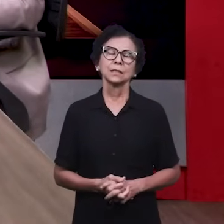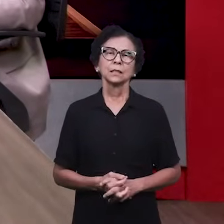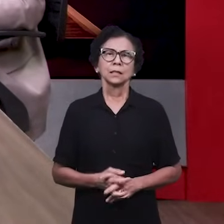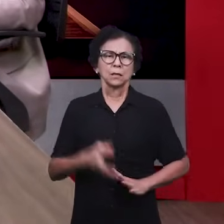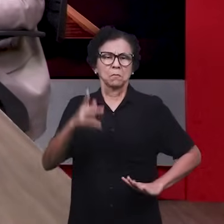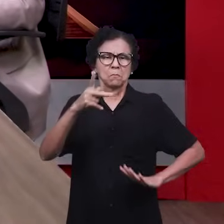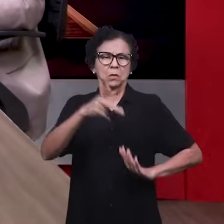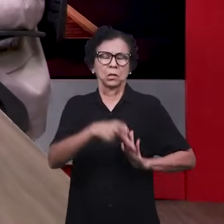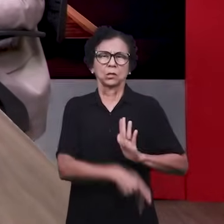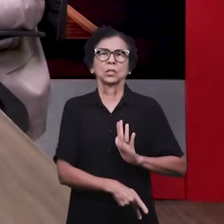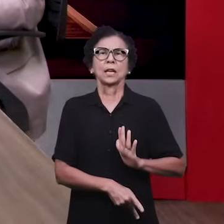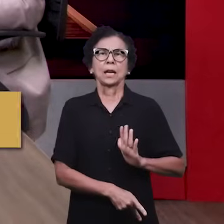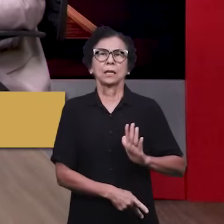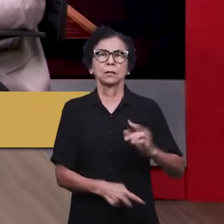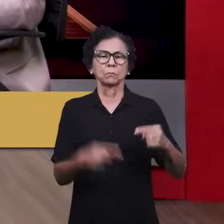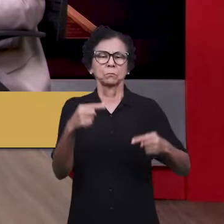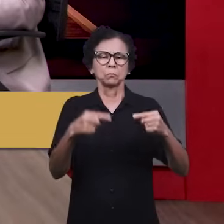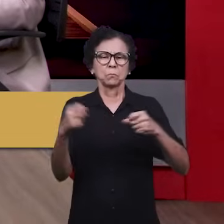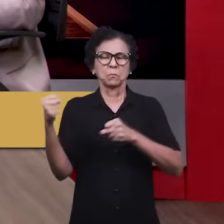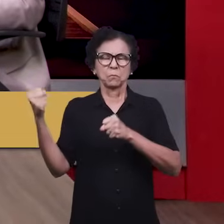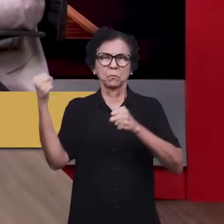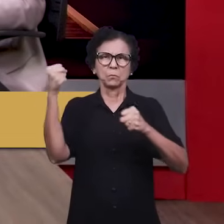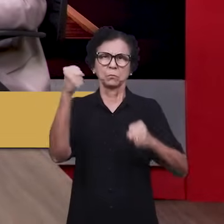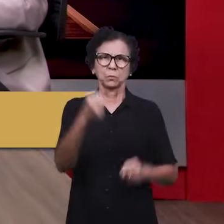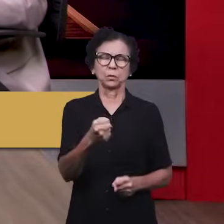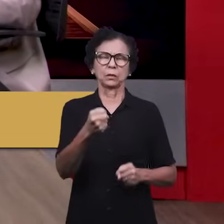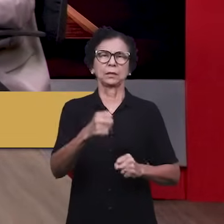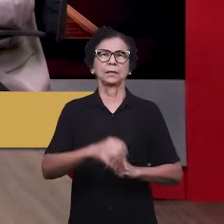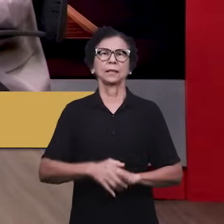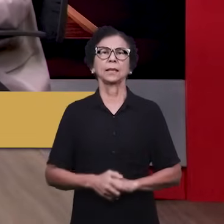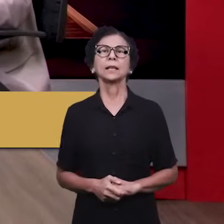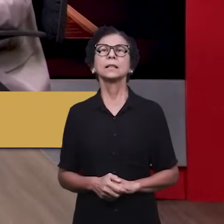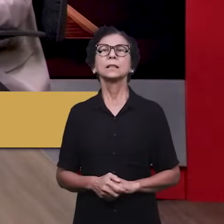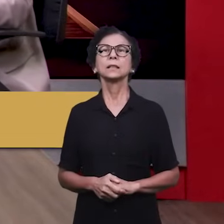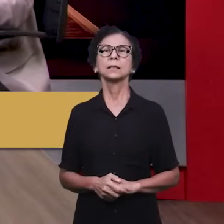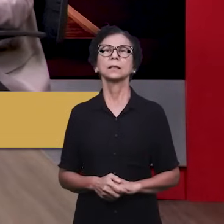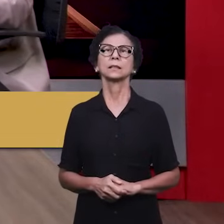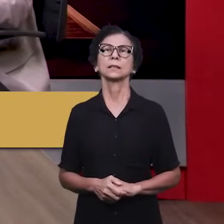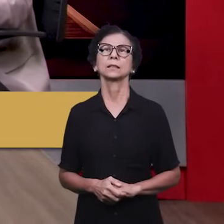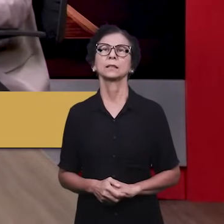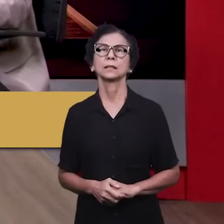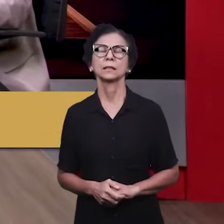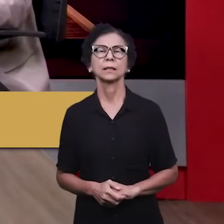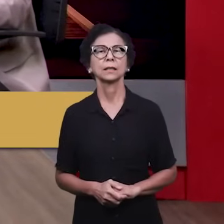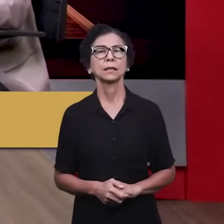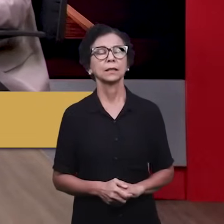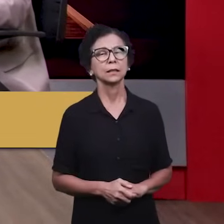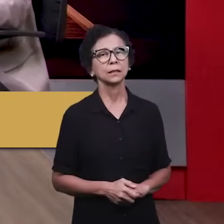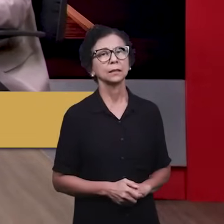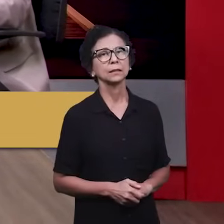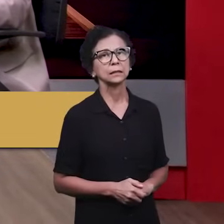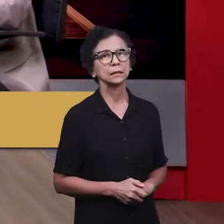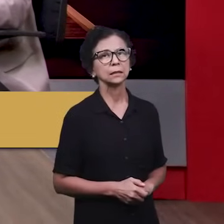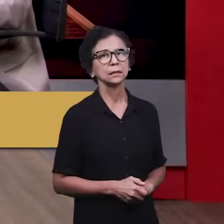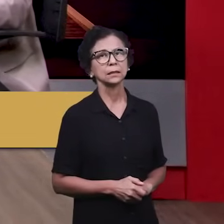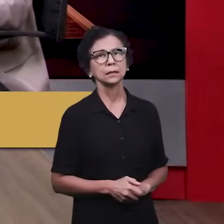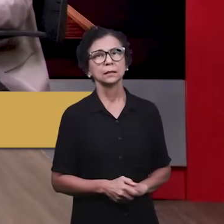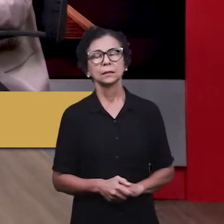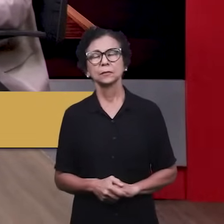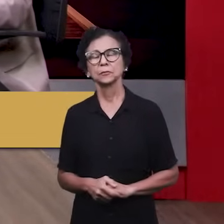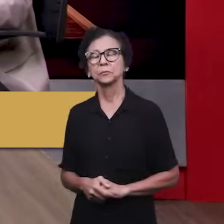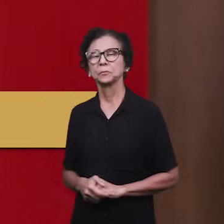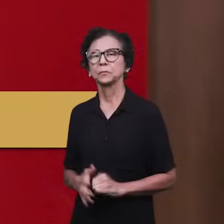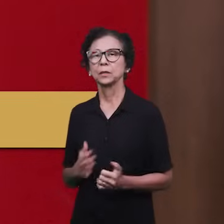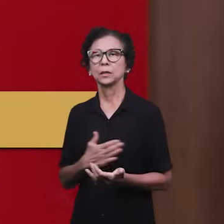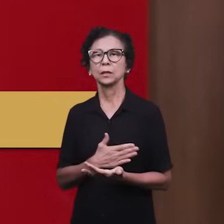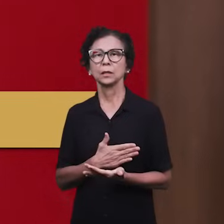Esse projeto de poder, né, que ele, na verdade, ele se estabelece com a queda de Roma, né? Porque